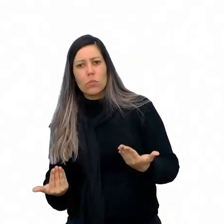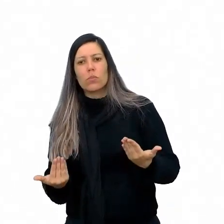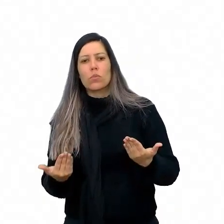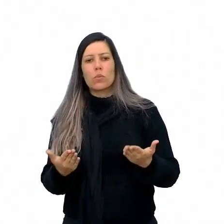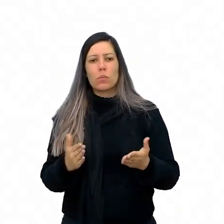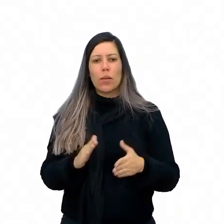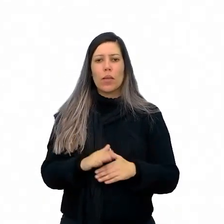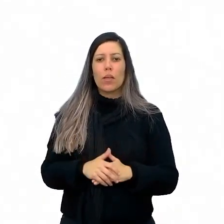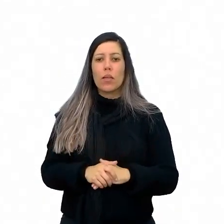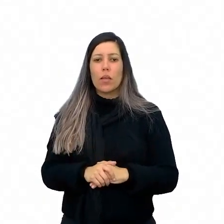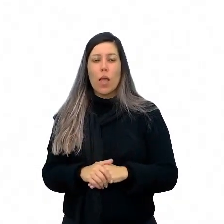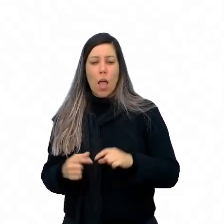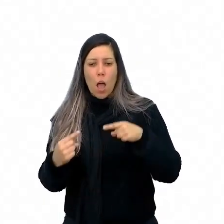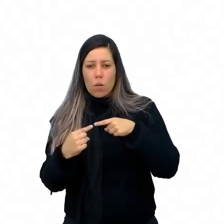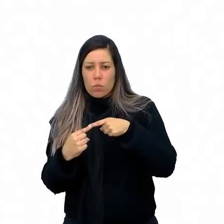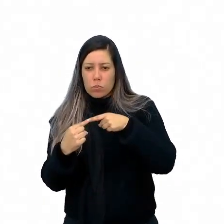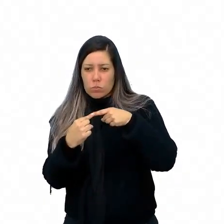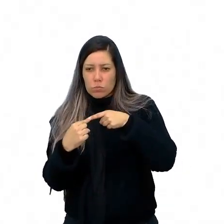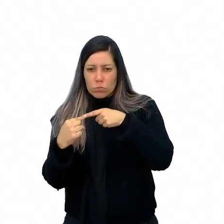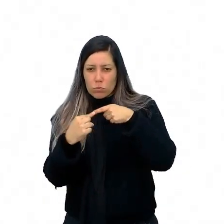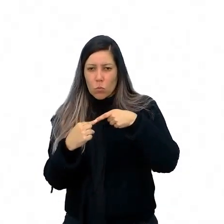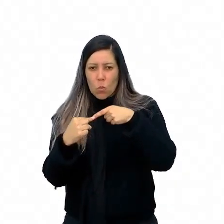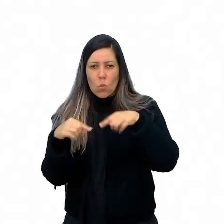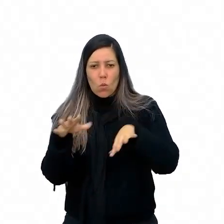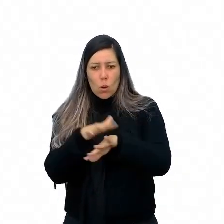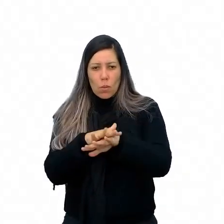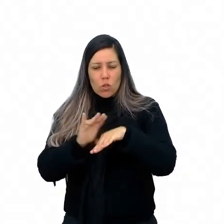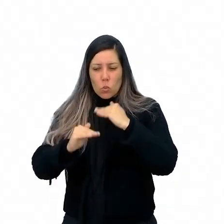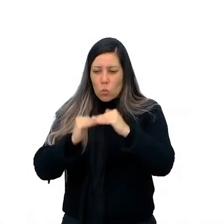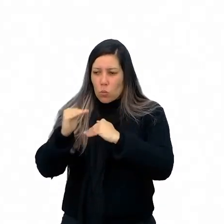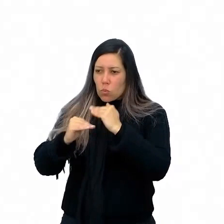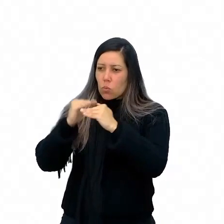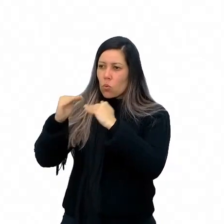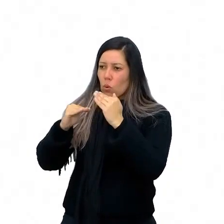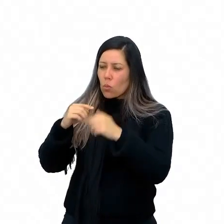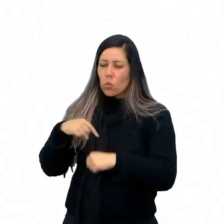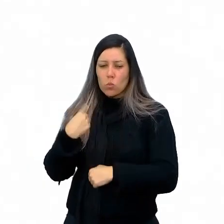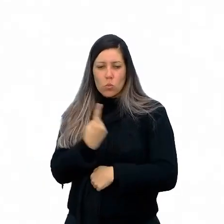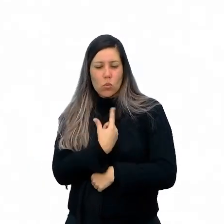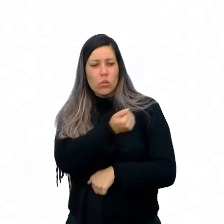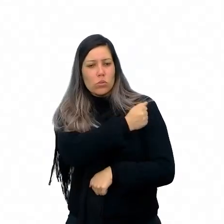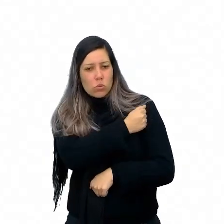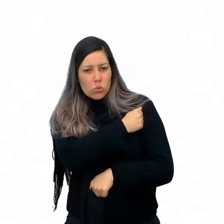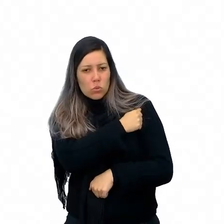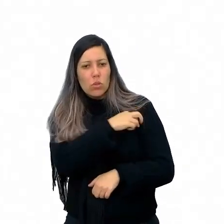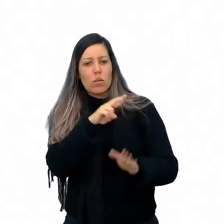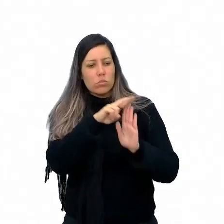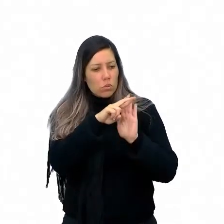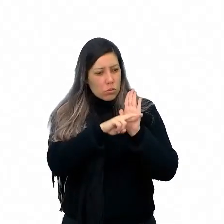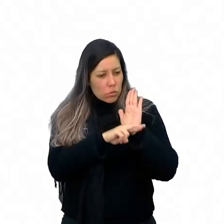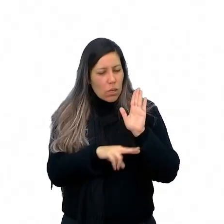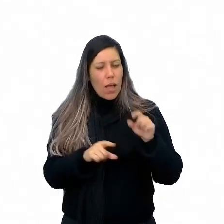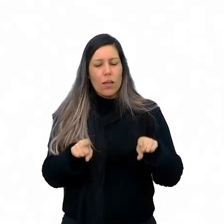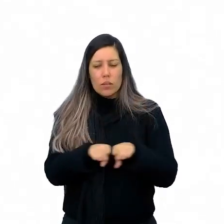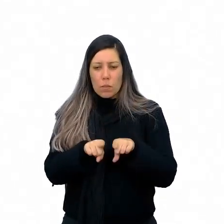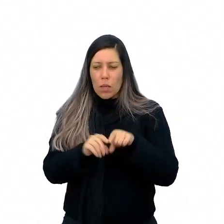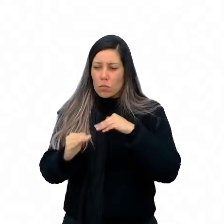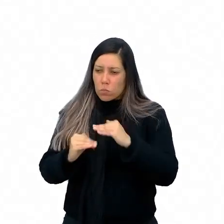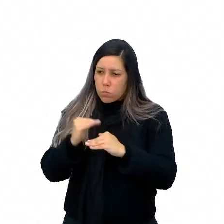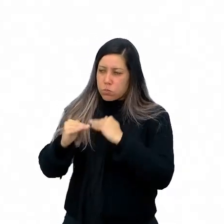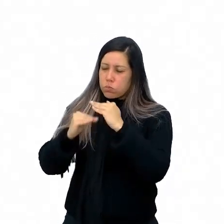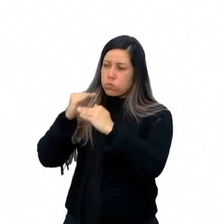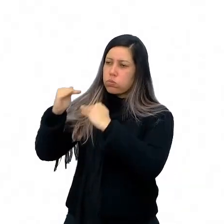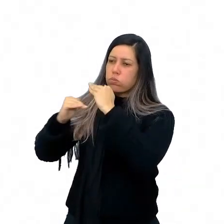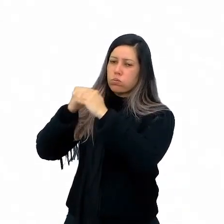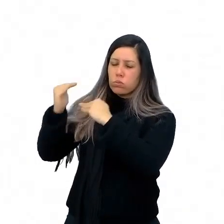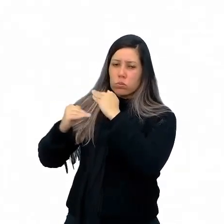amplo, do objeto matemático que nós vamos desenvolver com os nossos estudantes, né? E as habilidades a serem desenvolvidas, tá bem? E,